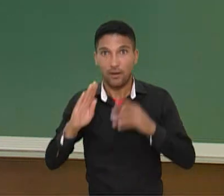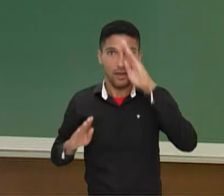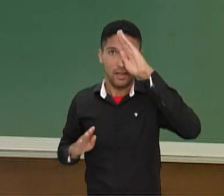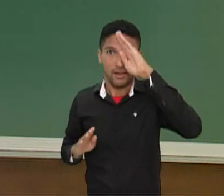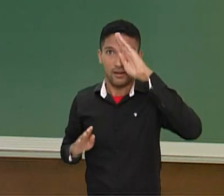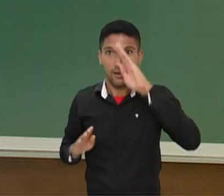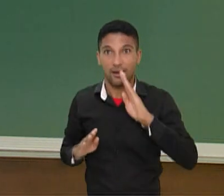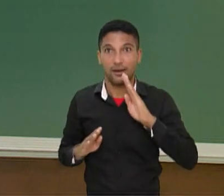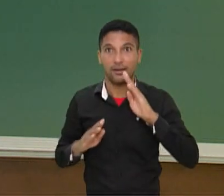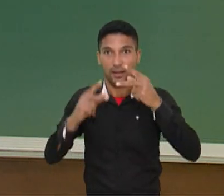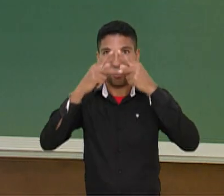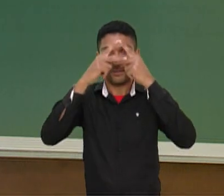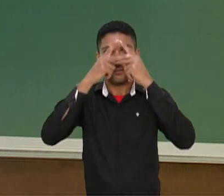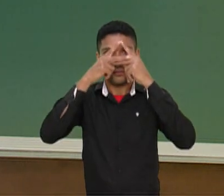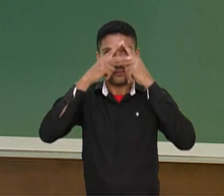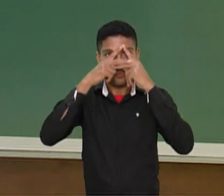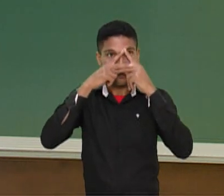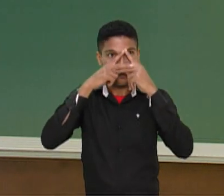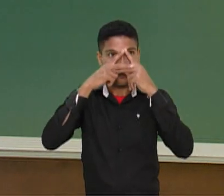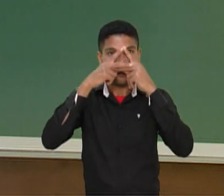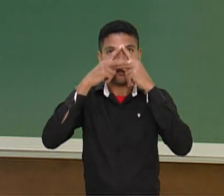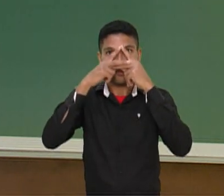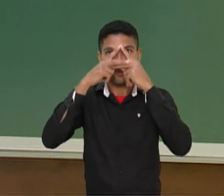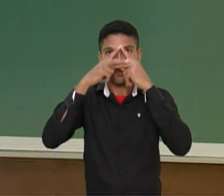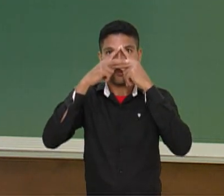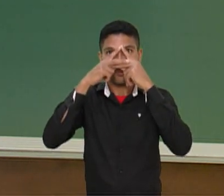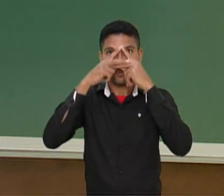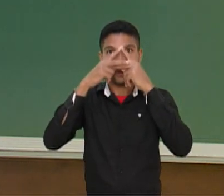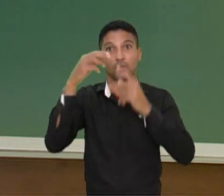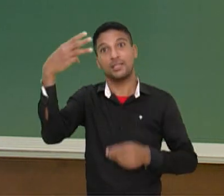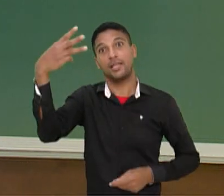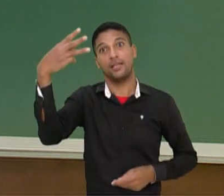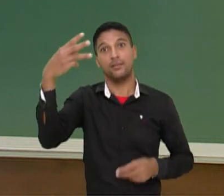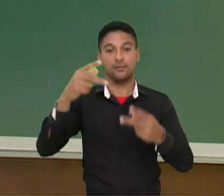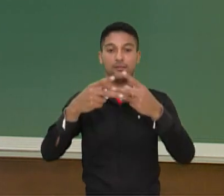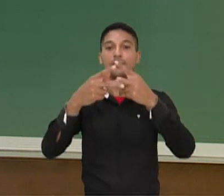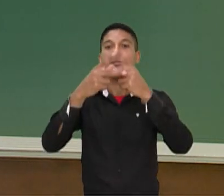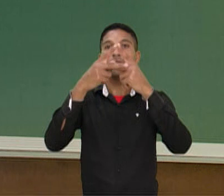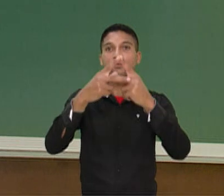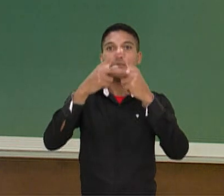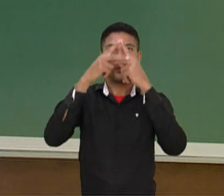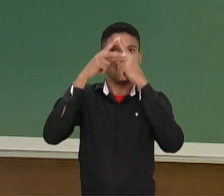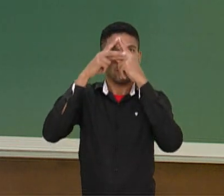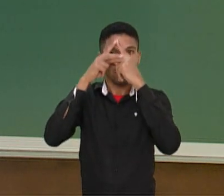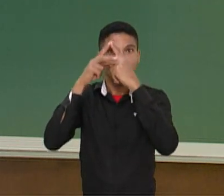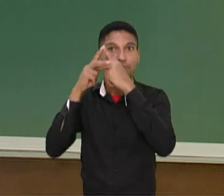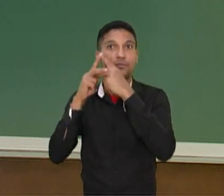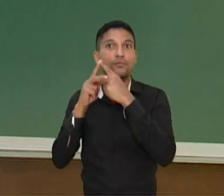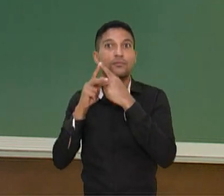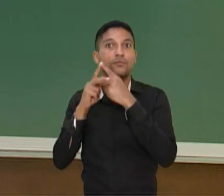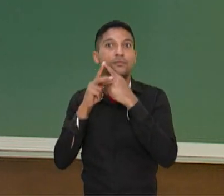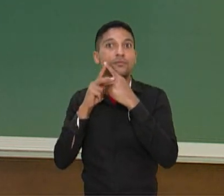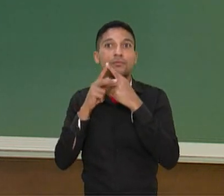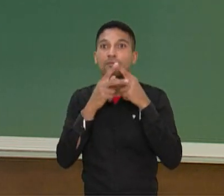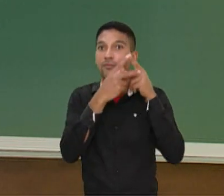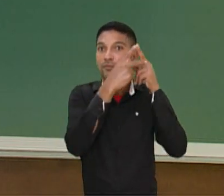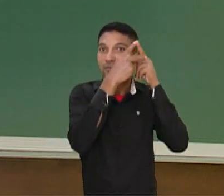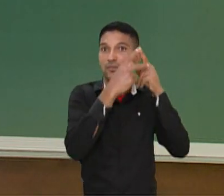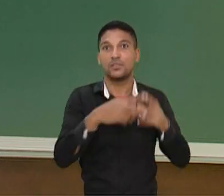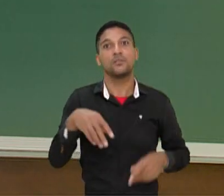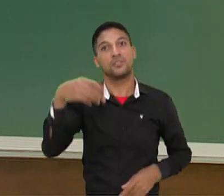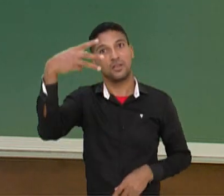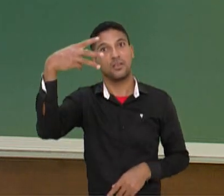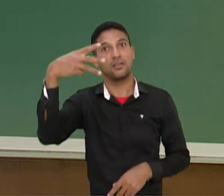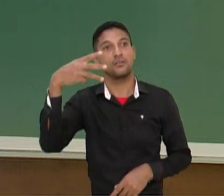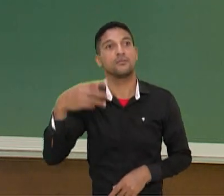dividi assim, tá certo também? Não deu 3 triângulos? Deu, né? Independente da forma que você divida, vai dar